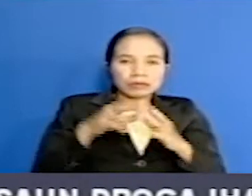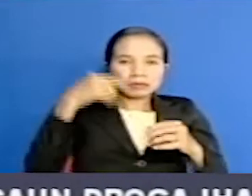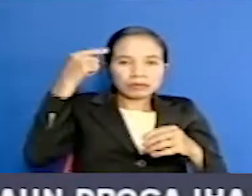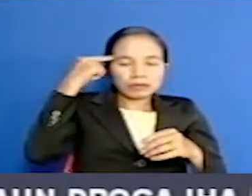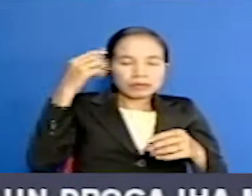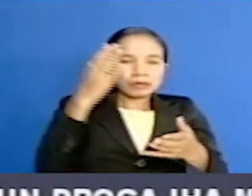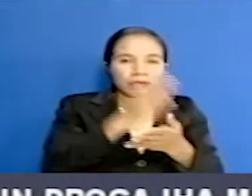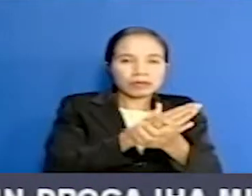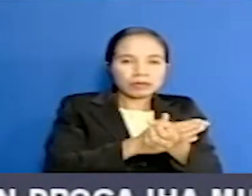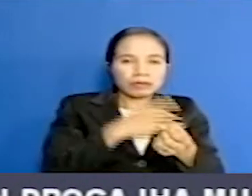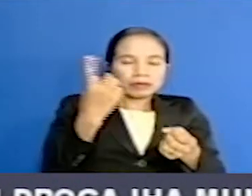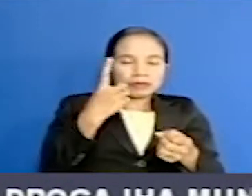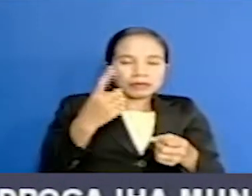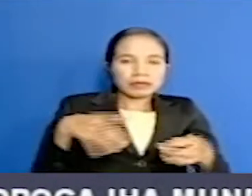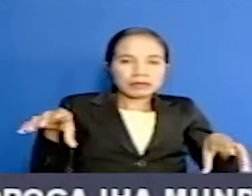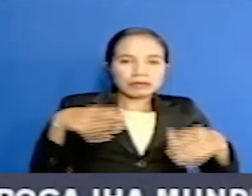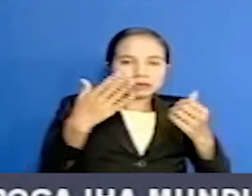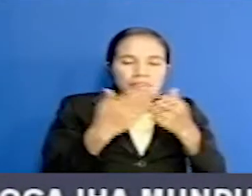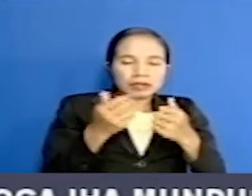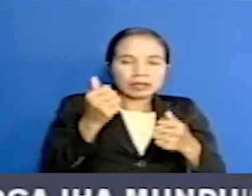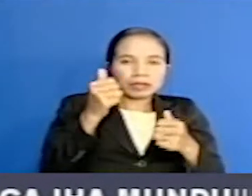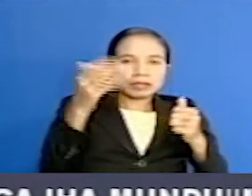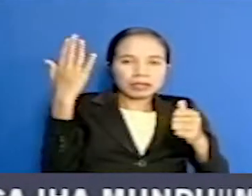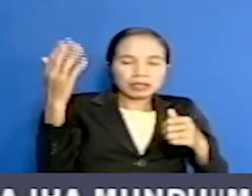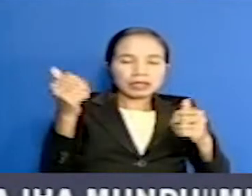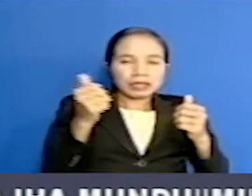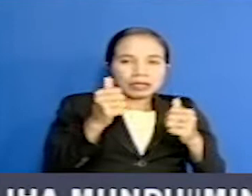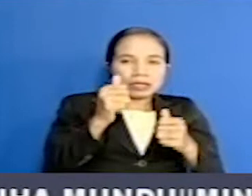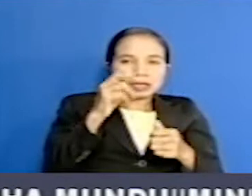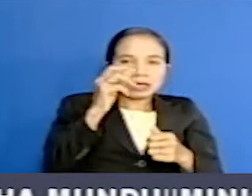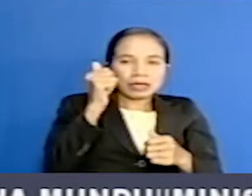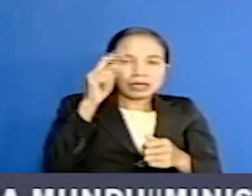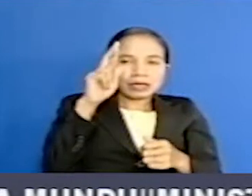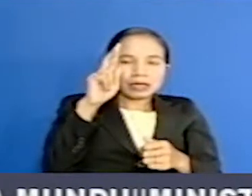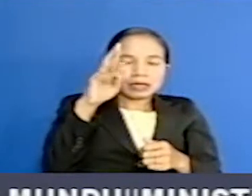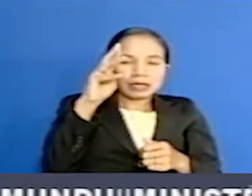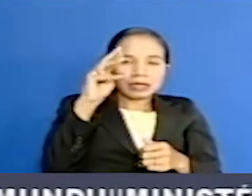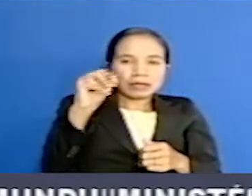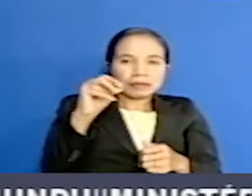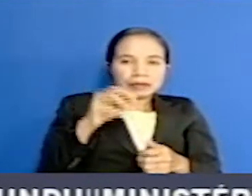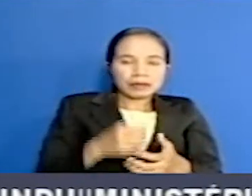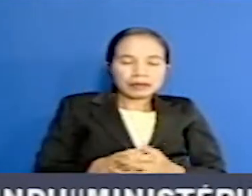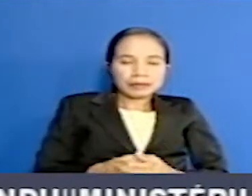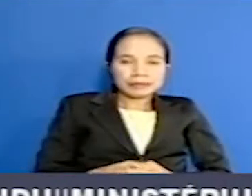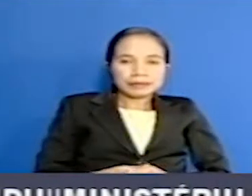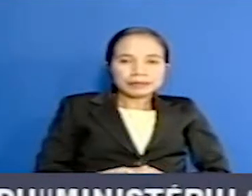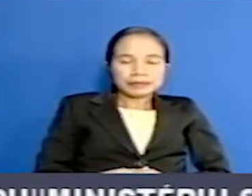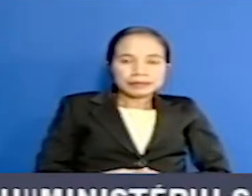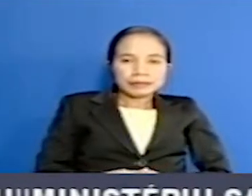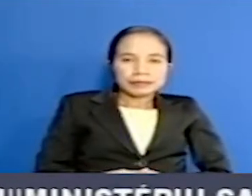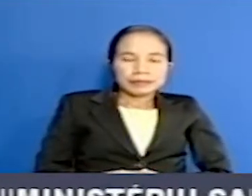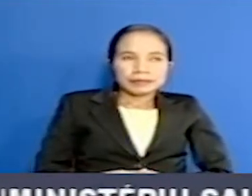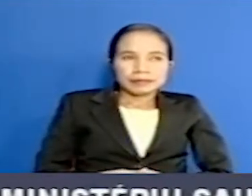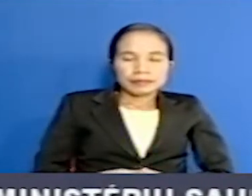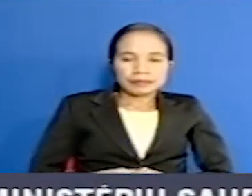sira nebemaka hamaan iha Artemoris tamba sira na existencia nesan escola ira nebemaka gratuita ba joven sira. Nen, ami